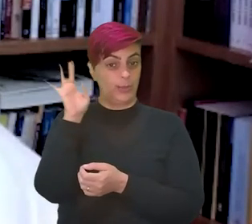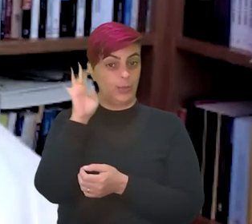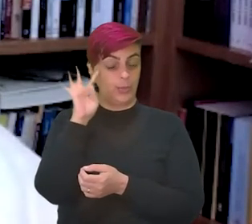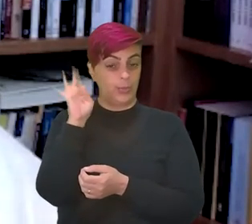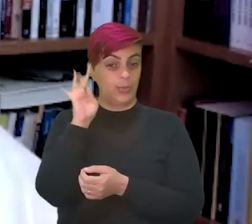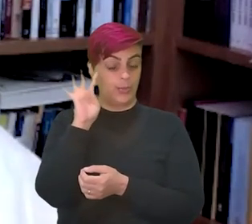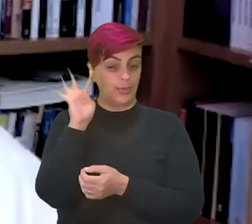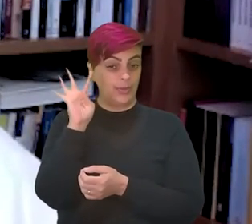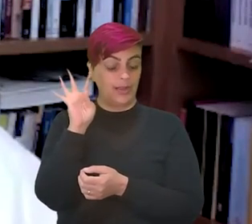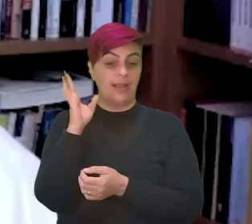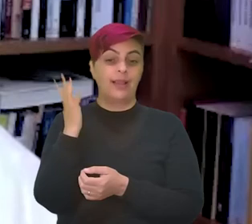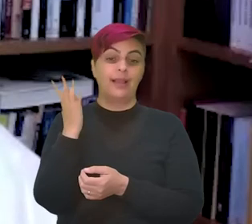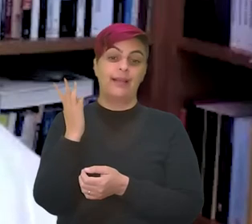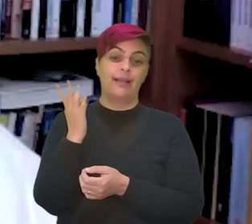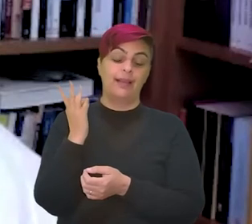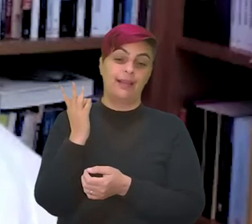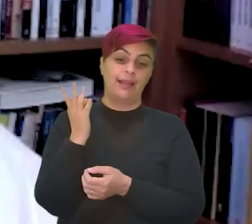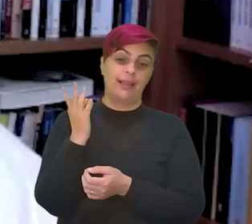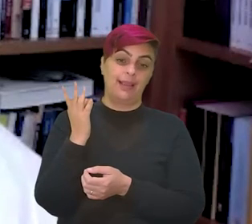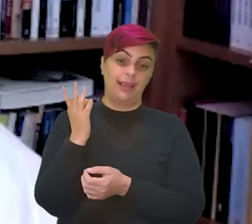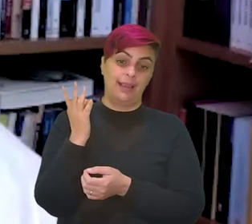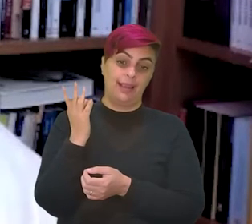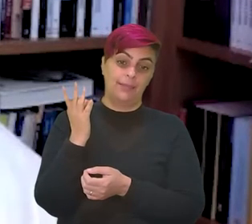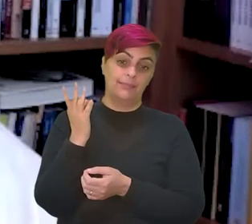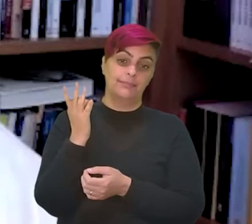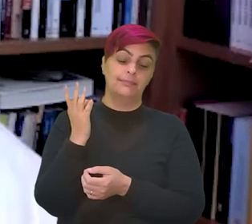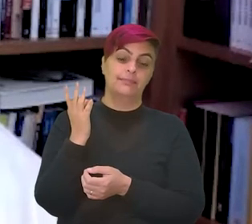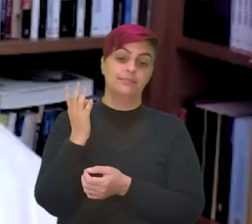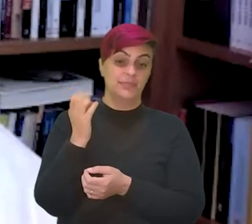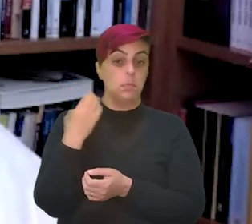Uma teoria... uma teoria